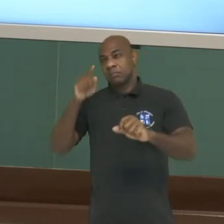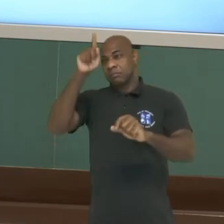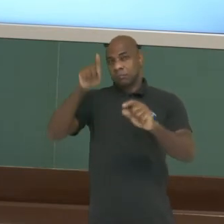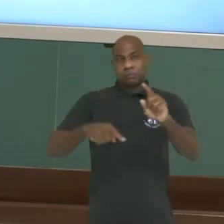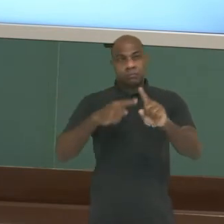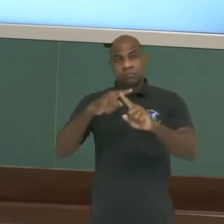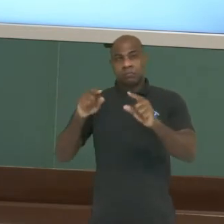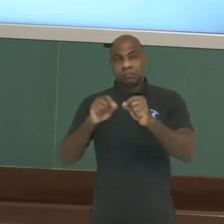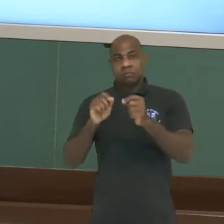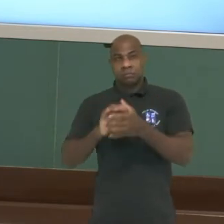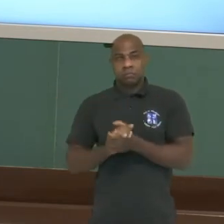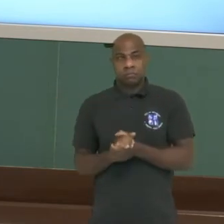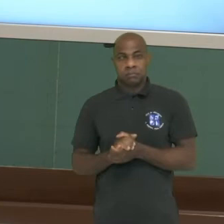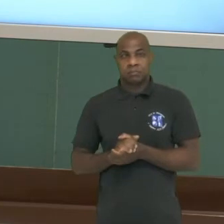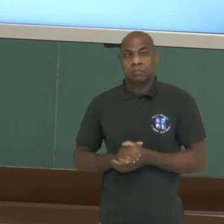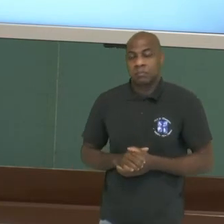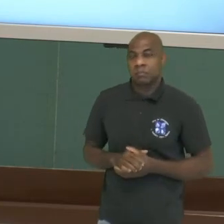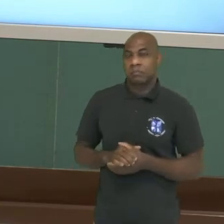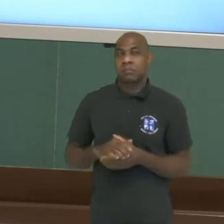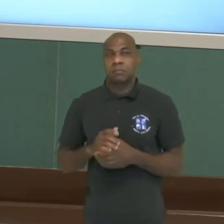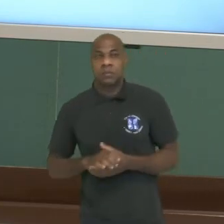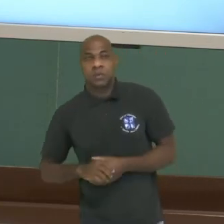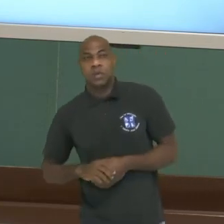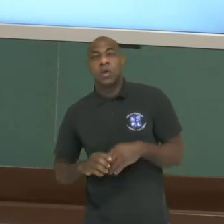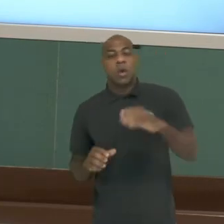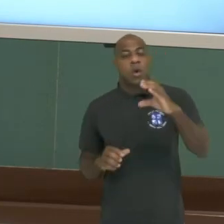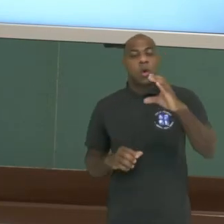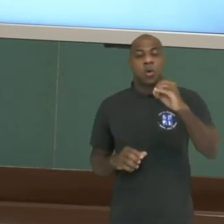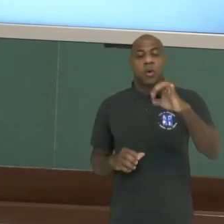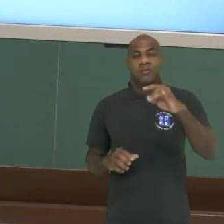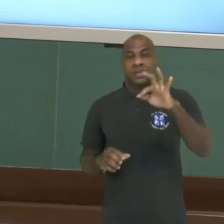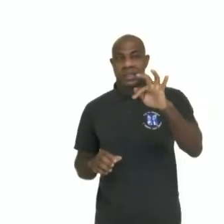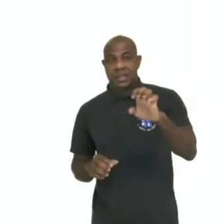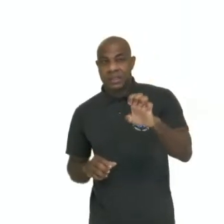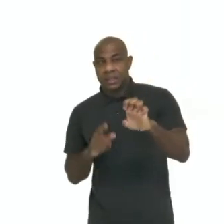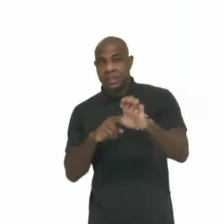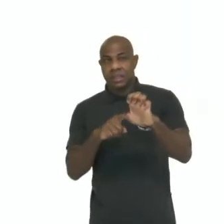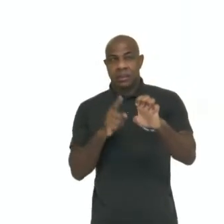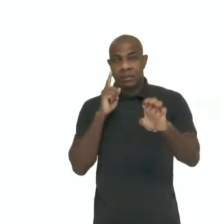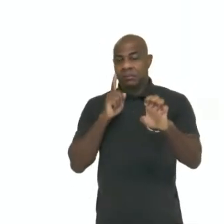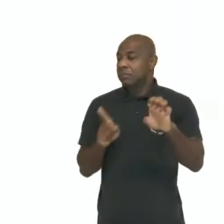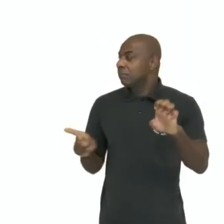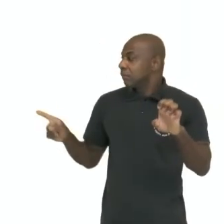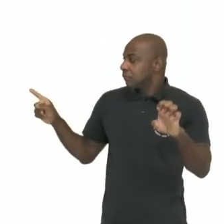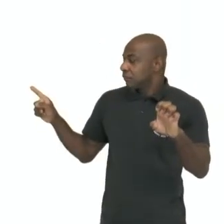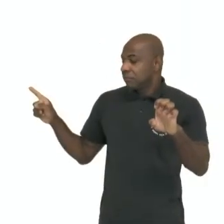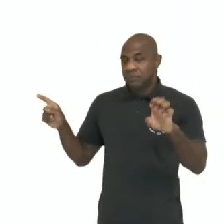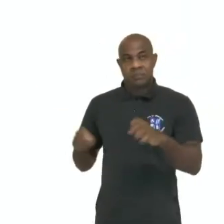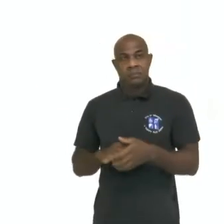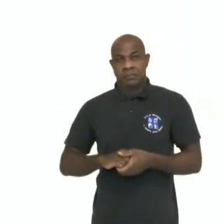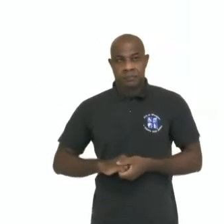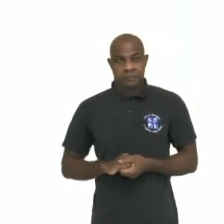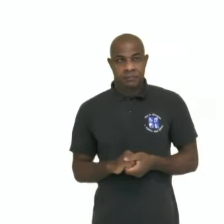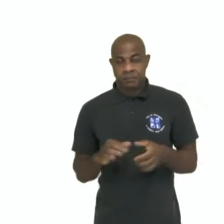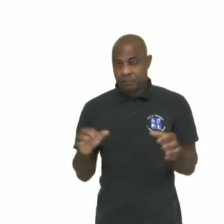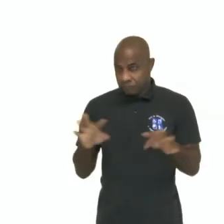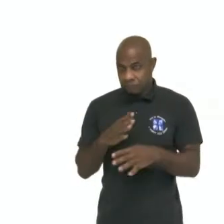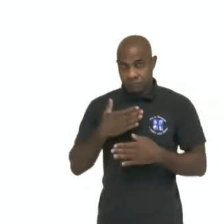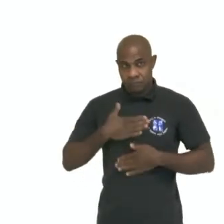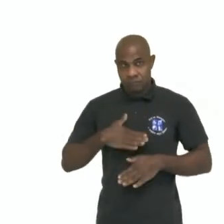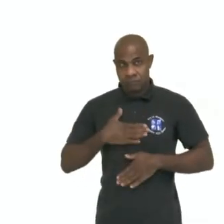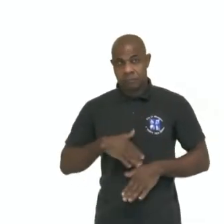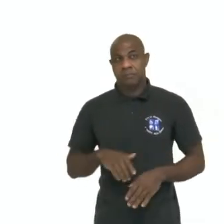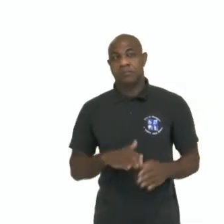vamos lá. O coeficiente angular é YB menos YA, XB menos XA.